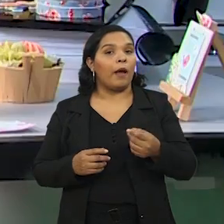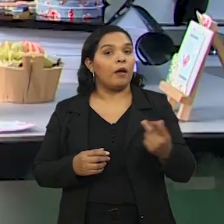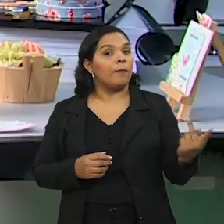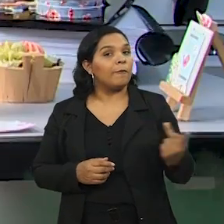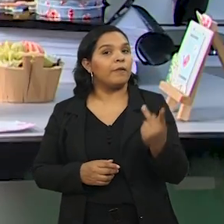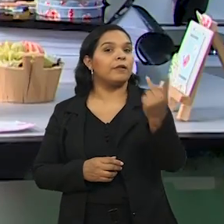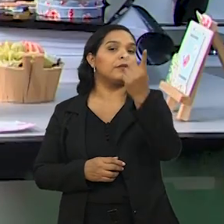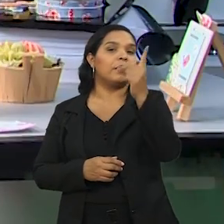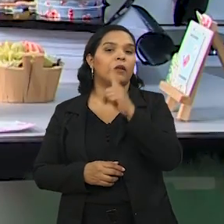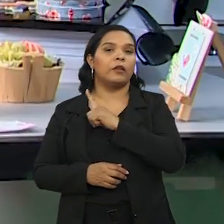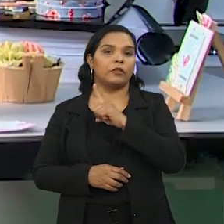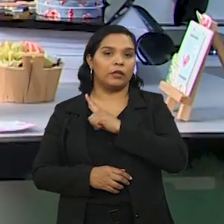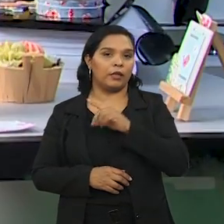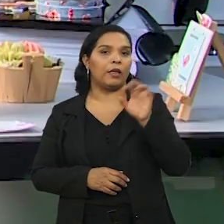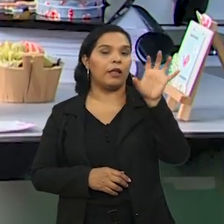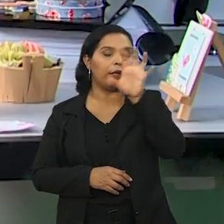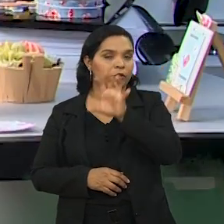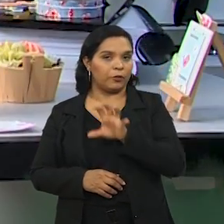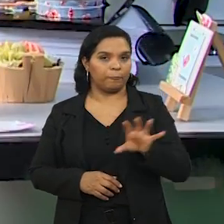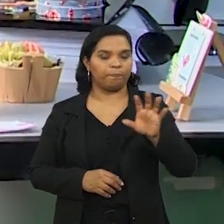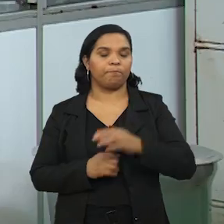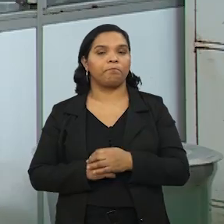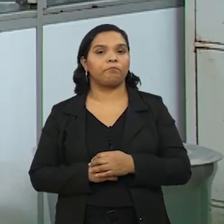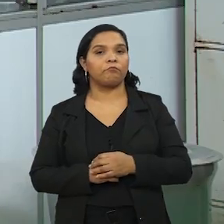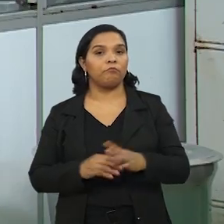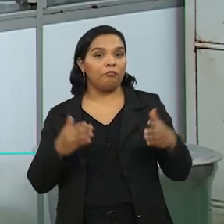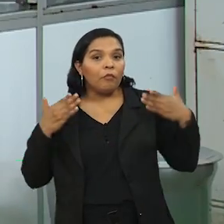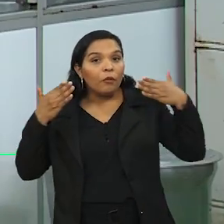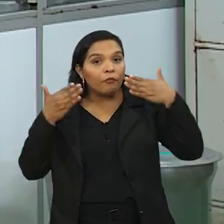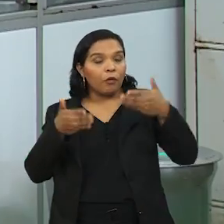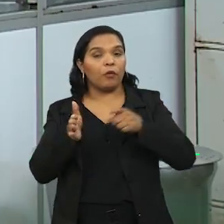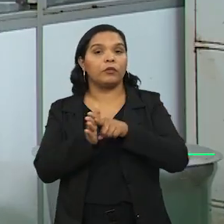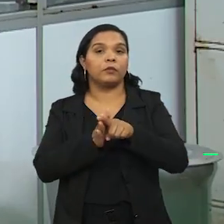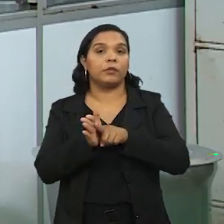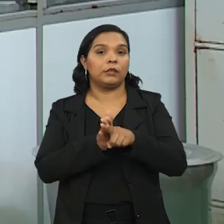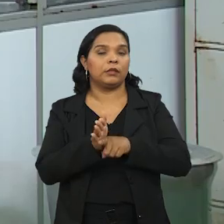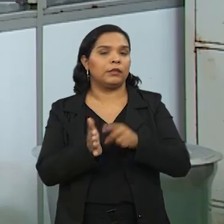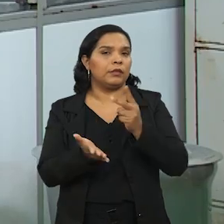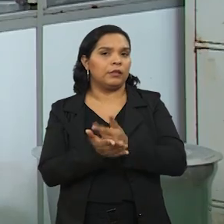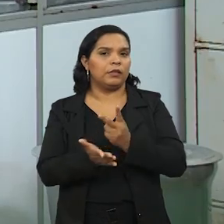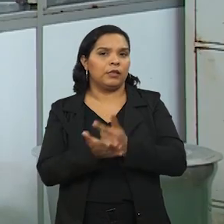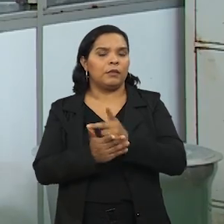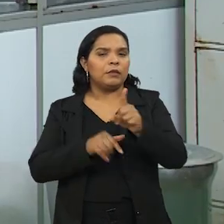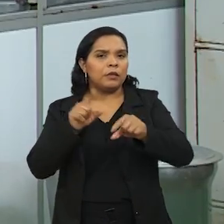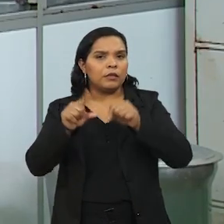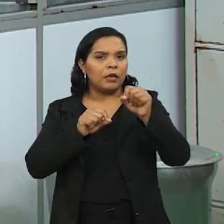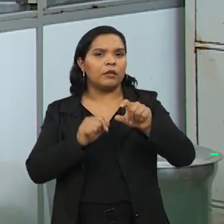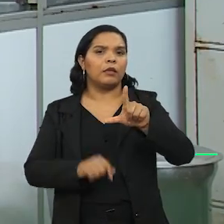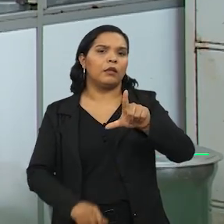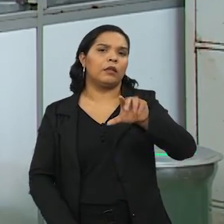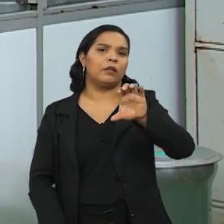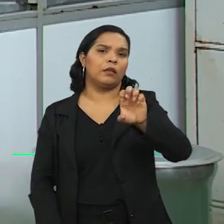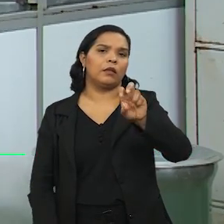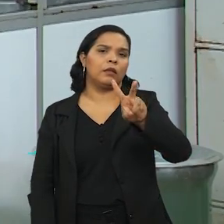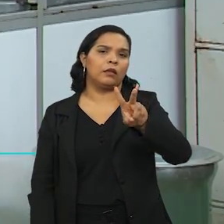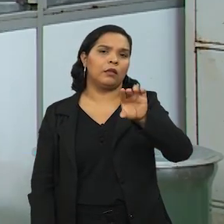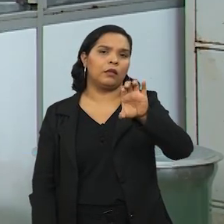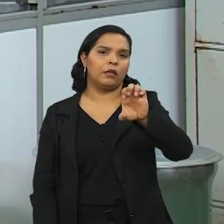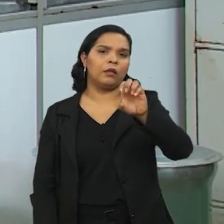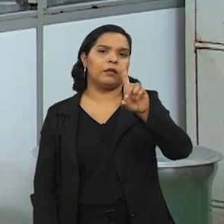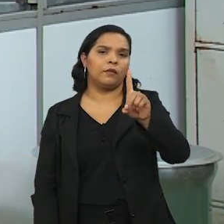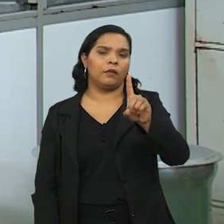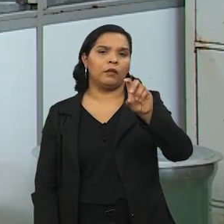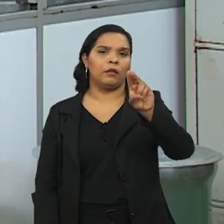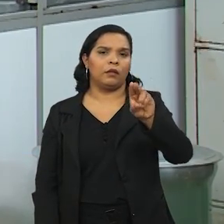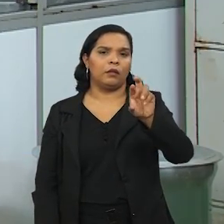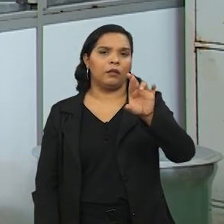para enriquecer, para valorizar o que a gente tem regionalmente. Nosso foco aqui enquanto pesquisa é seguir sempre nessa linha, selecionando leveduras e produzindo